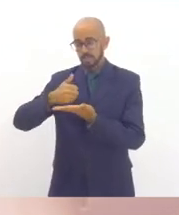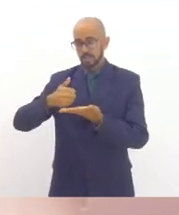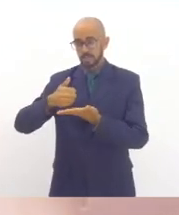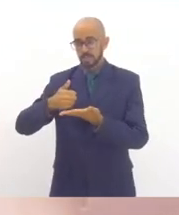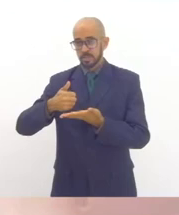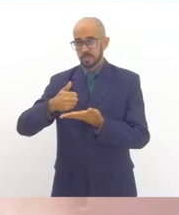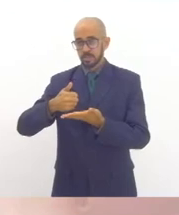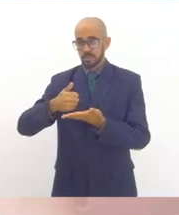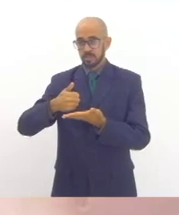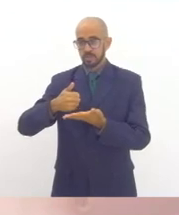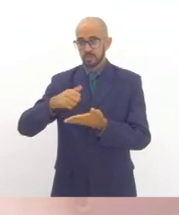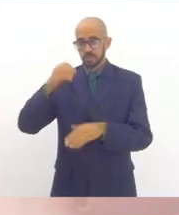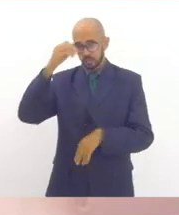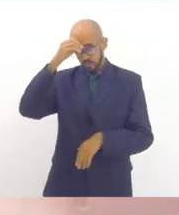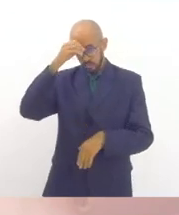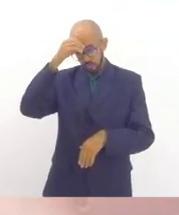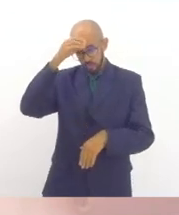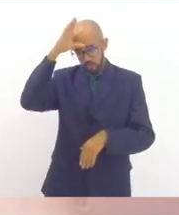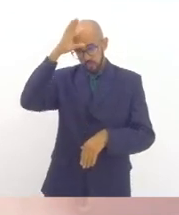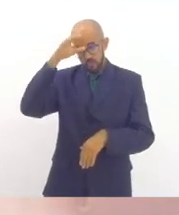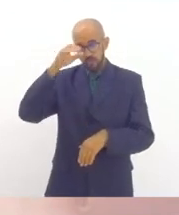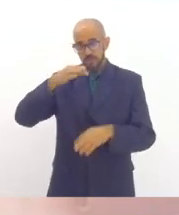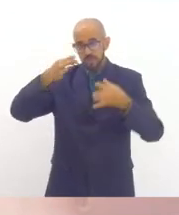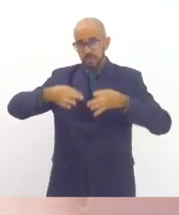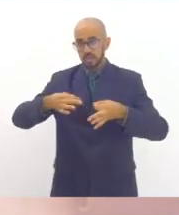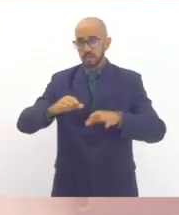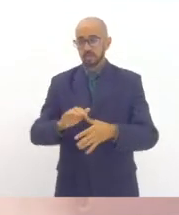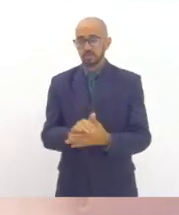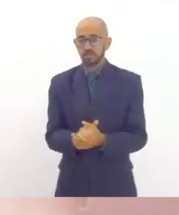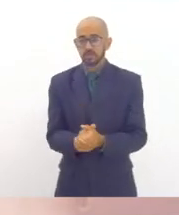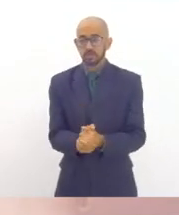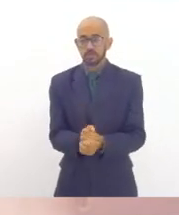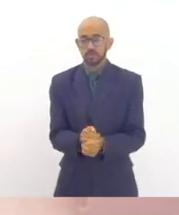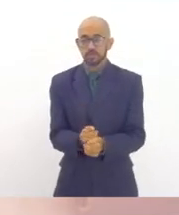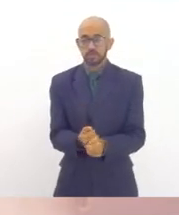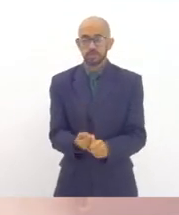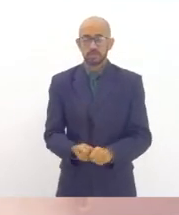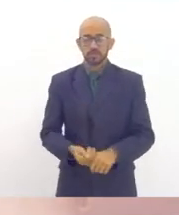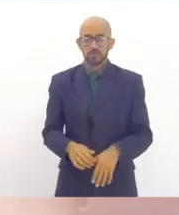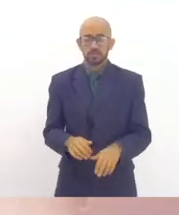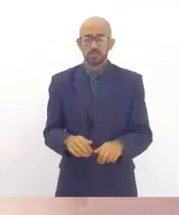conhecimentos, sólidos fundamentos para a cidadania a partir do ensino médio.